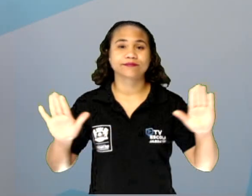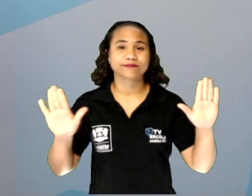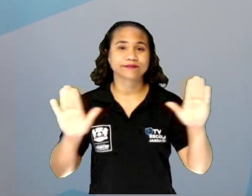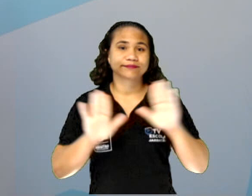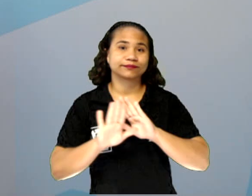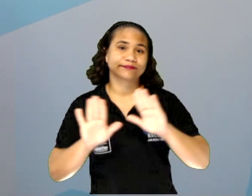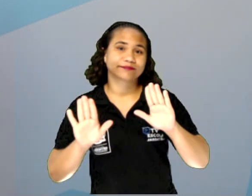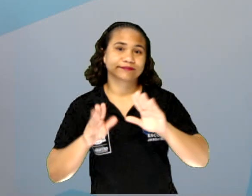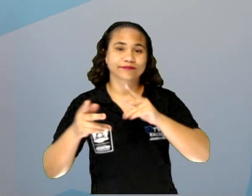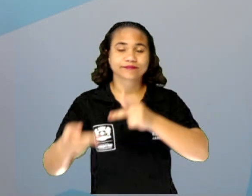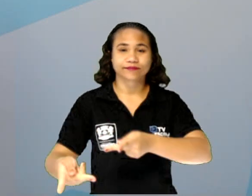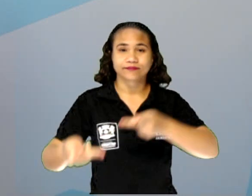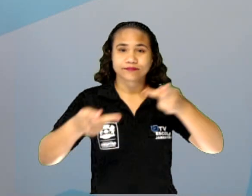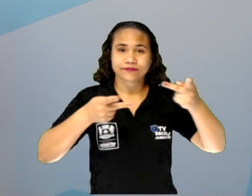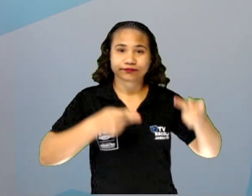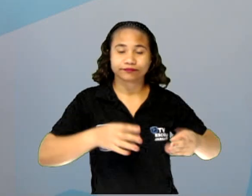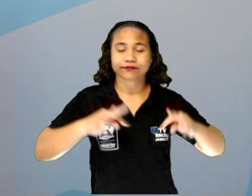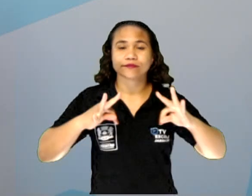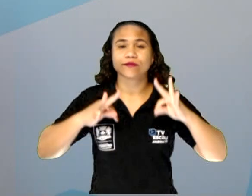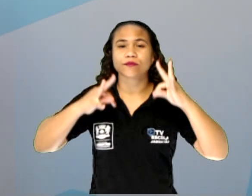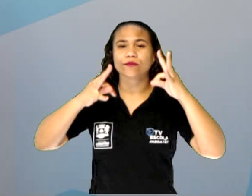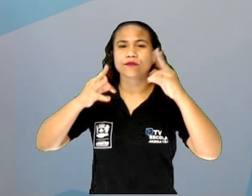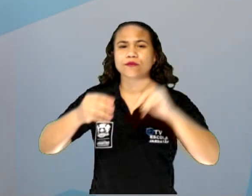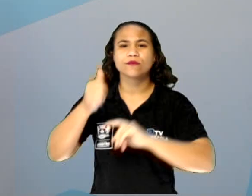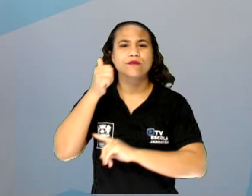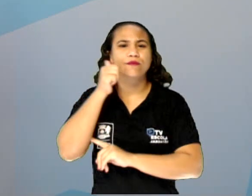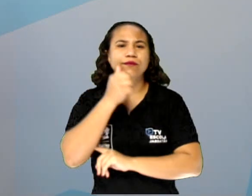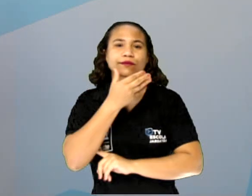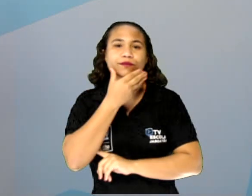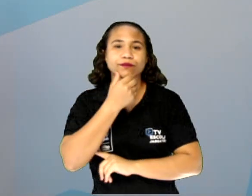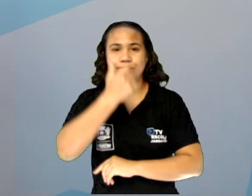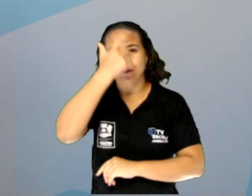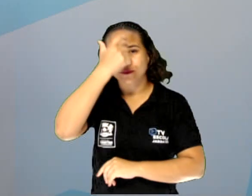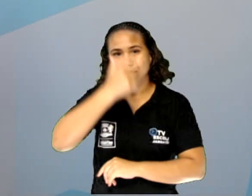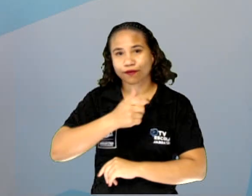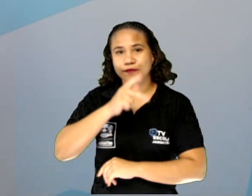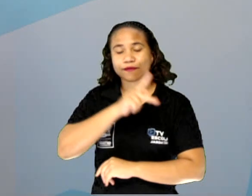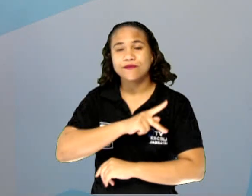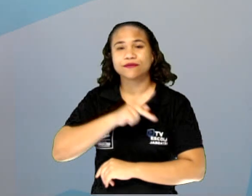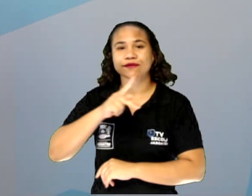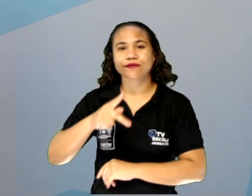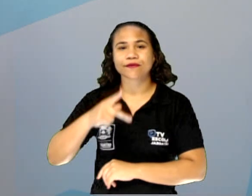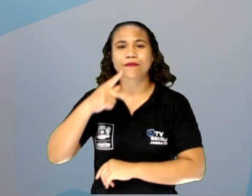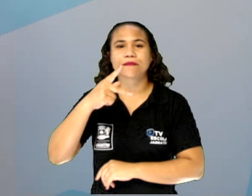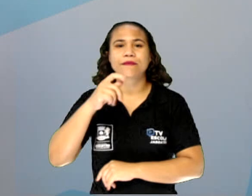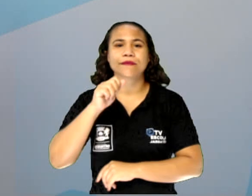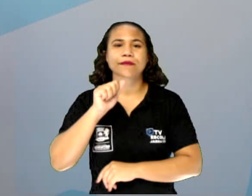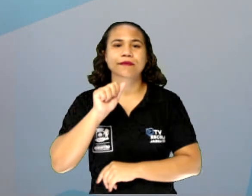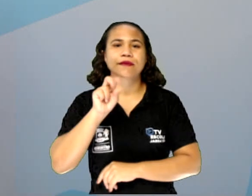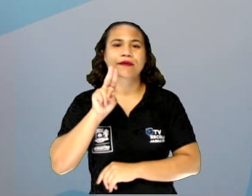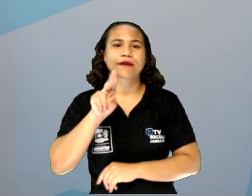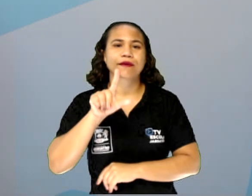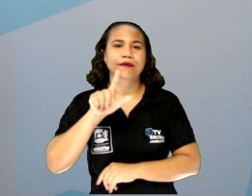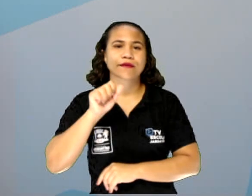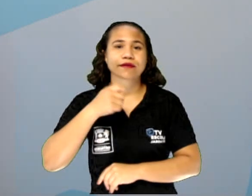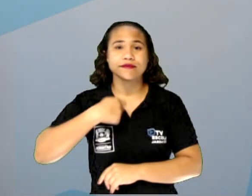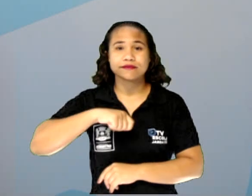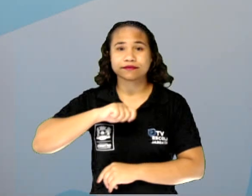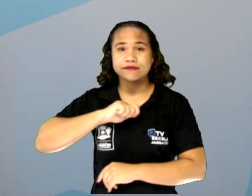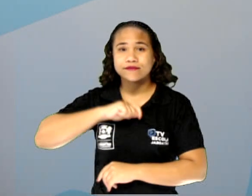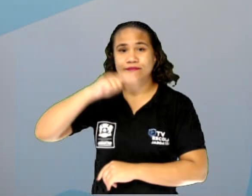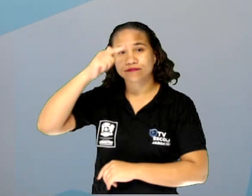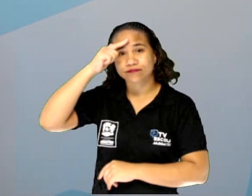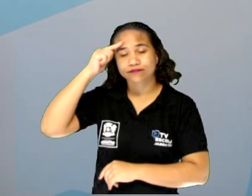Welcome! Bem-vindos, bem-vindas e bem-vindos. Eu sou a teacher Paula Graip e esta é uma aula de inglês voltada para